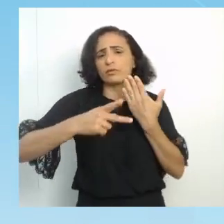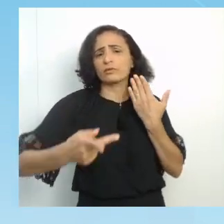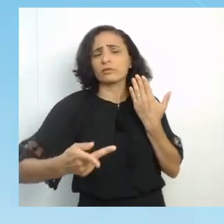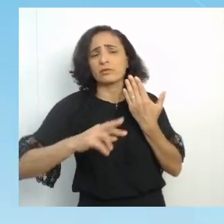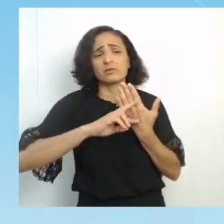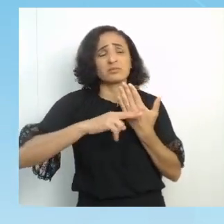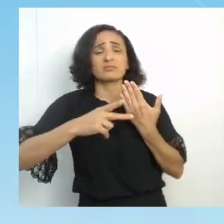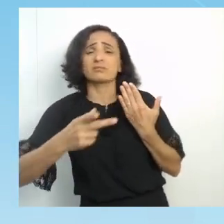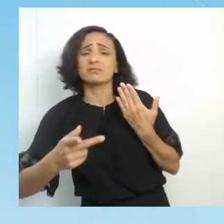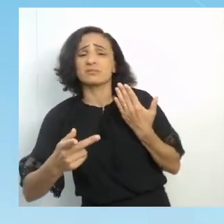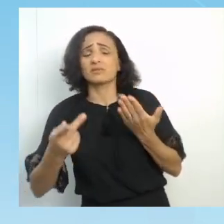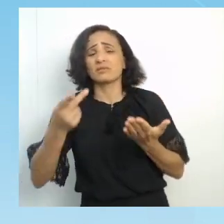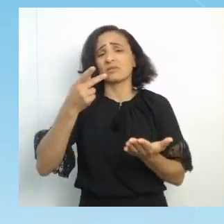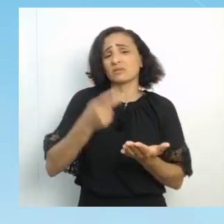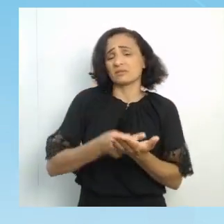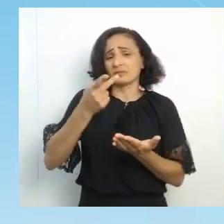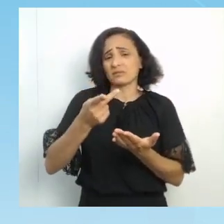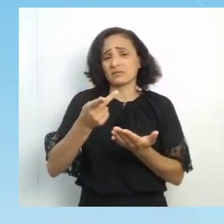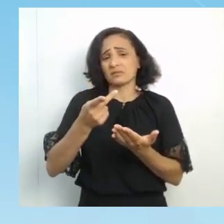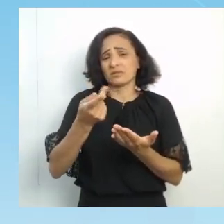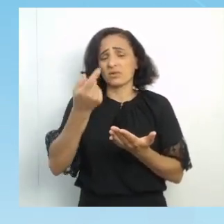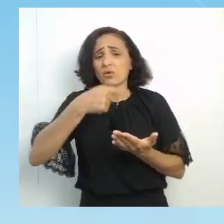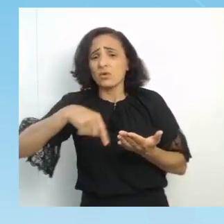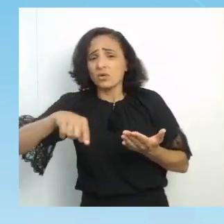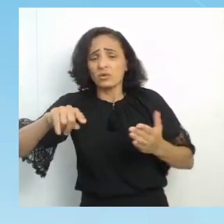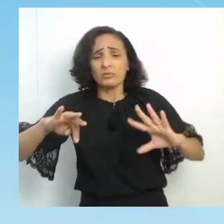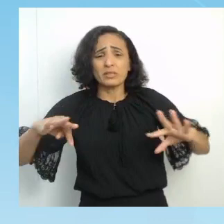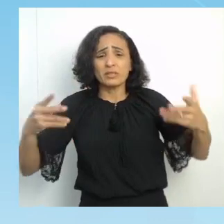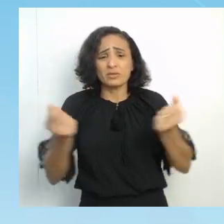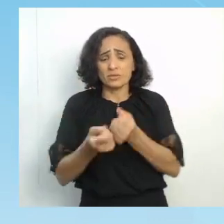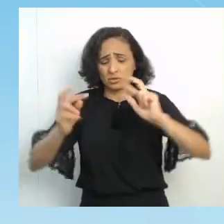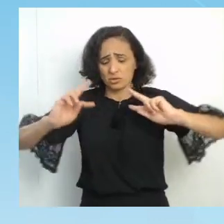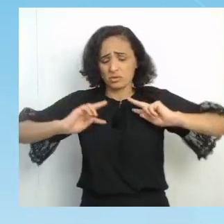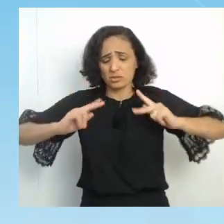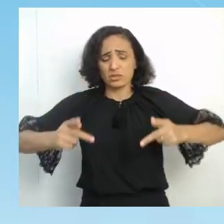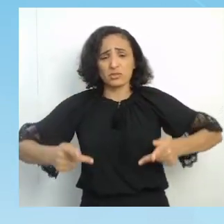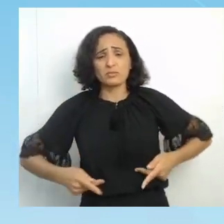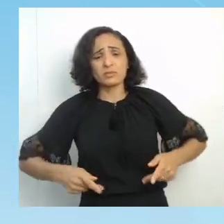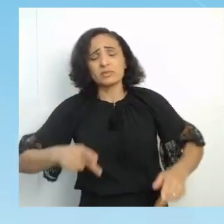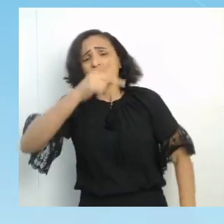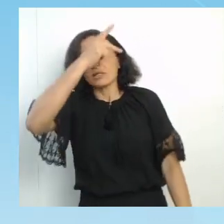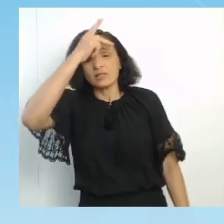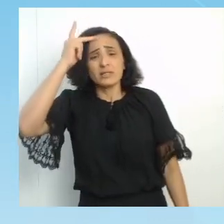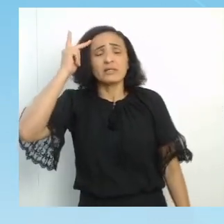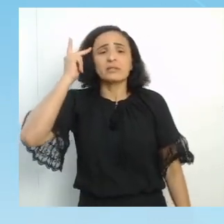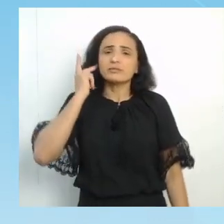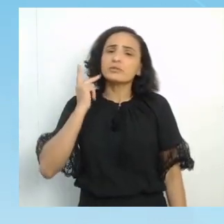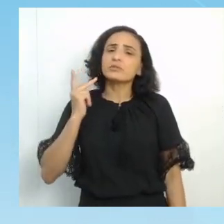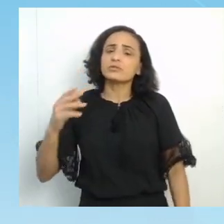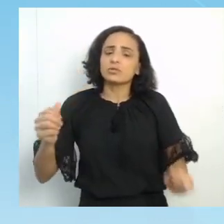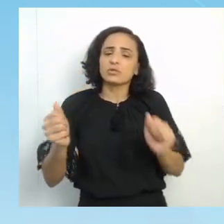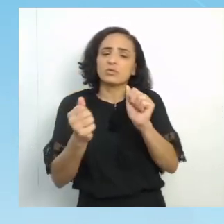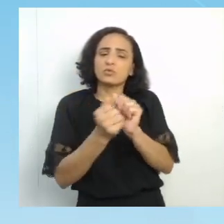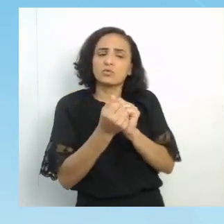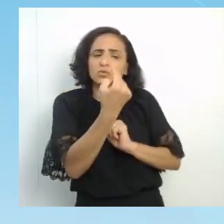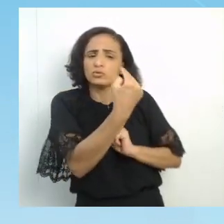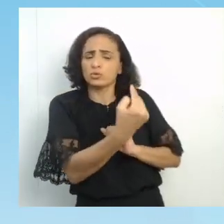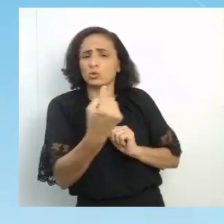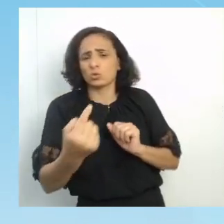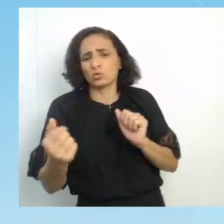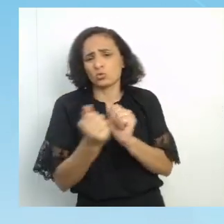nocivas, não só para o ser humano, mas para as pessoas que estão perto da pessoa que